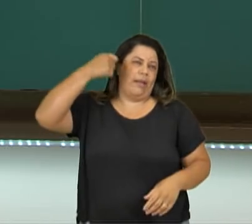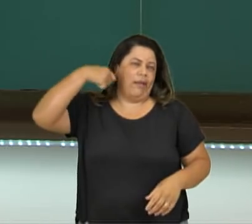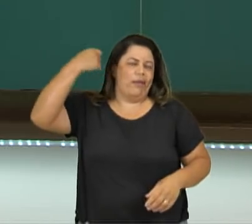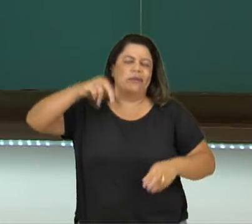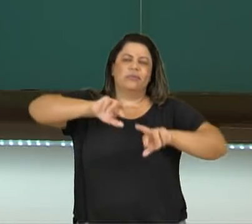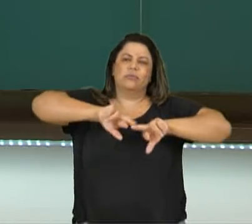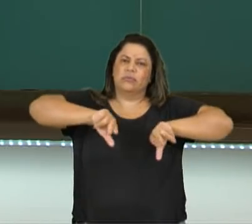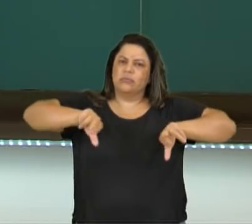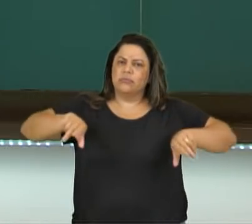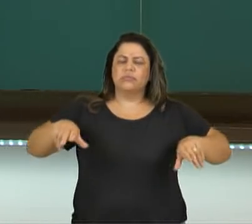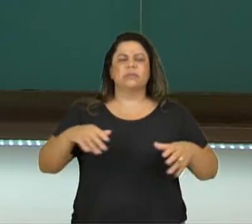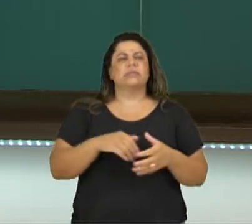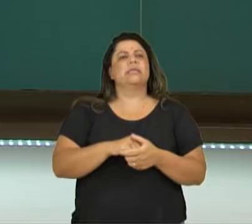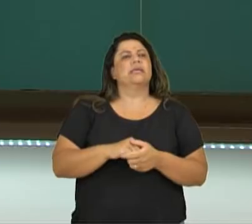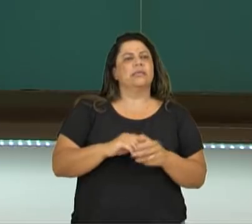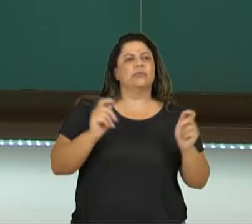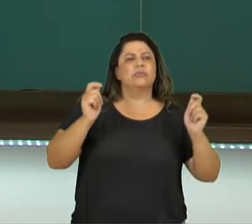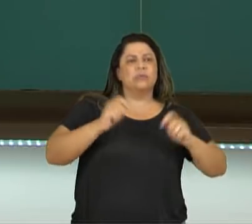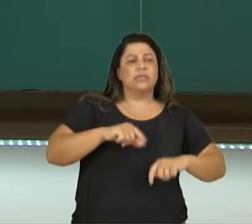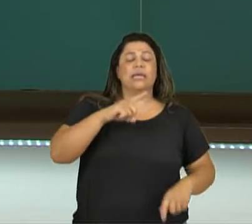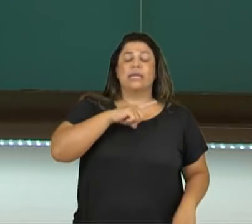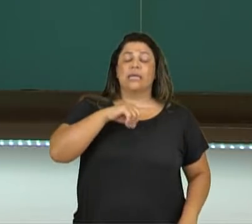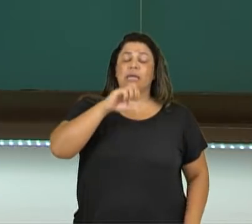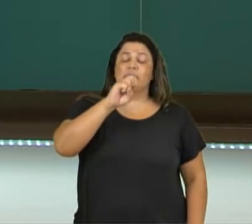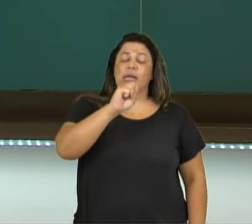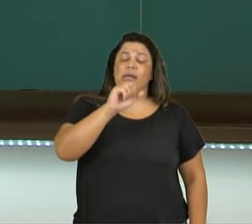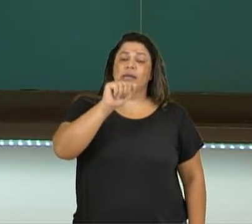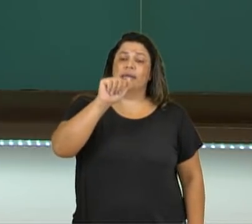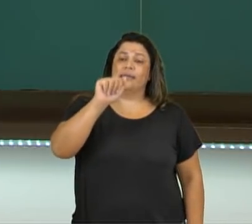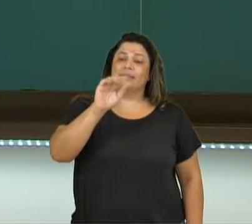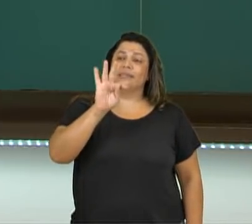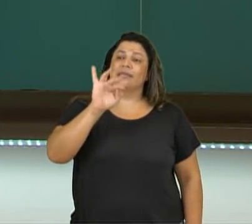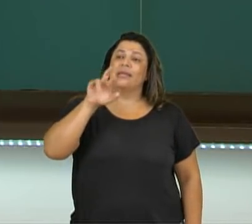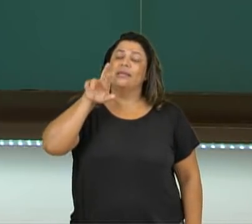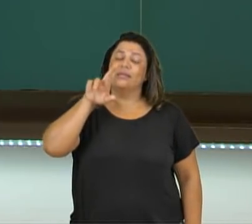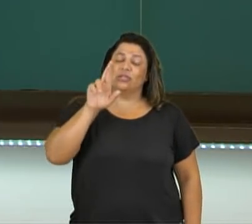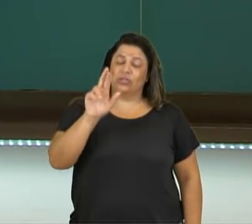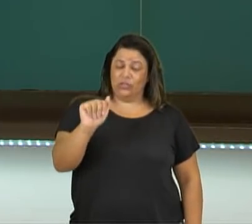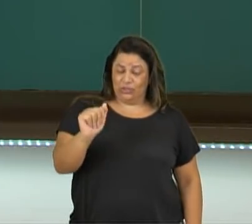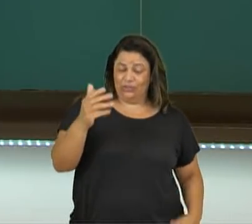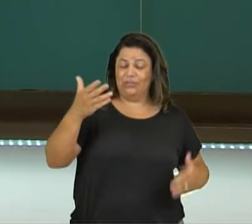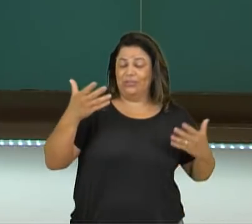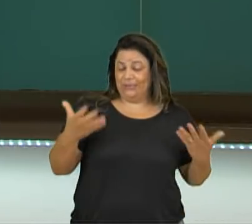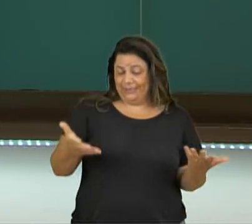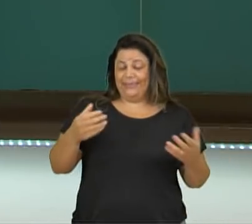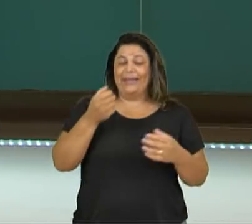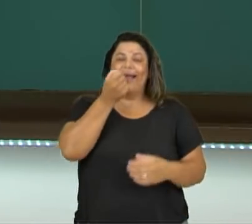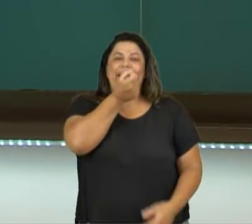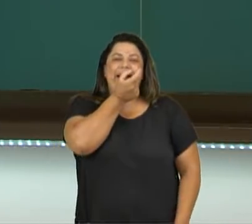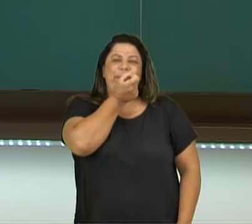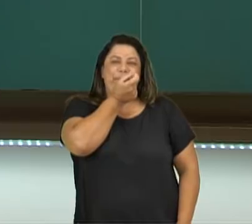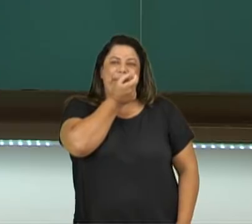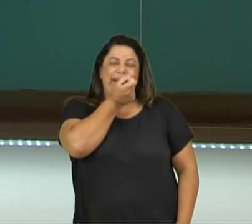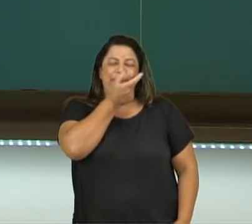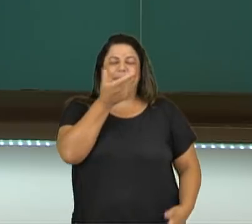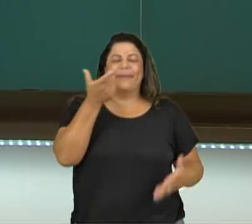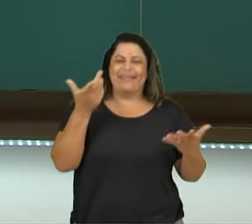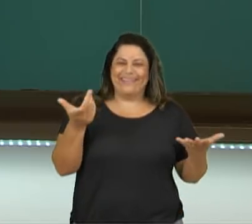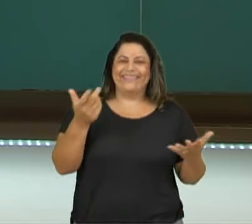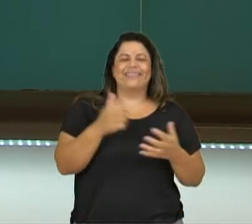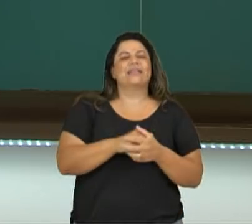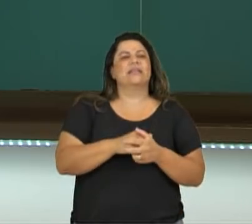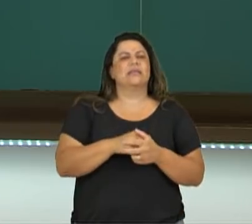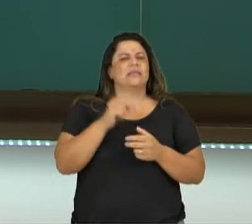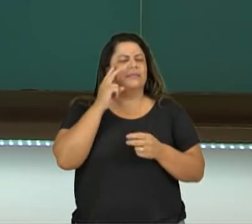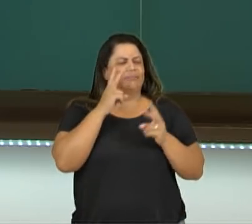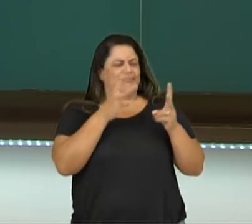Então a gente tem aqui uma sátira que é uma situação relatada de uma forma irônica para provocar humor nas pessoas